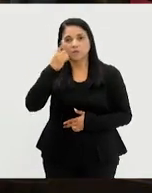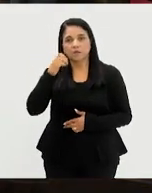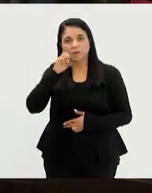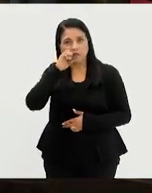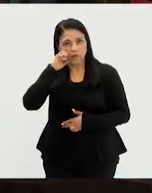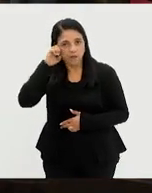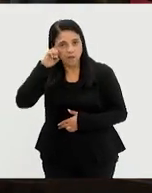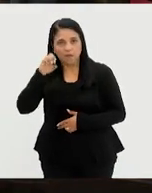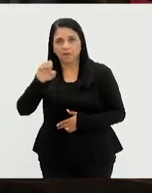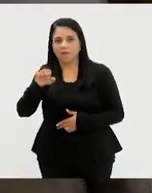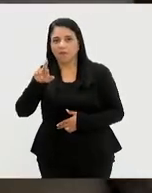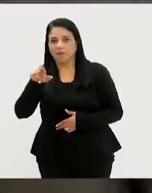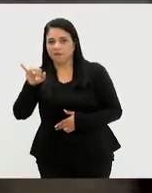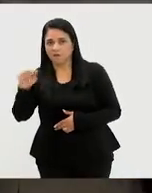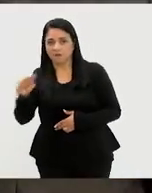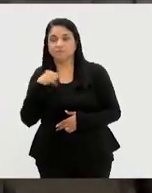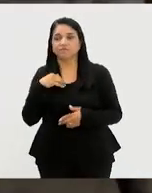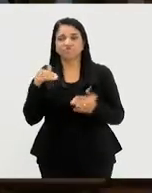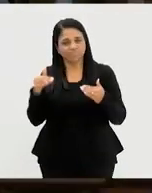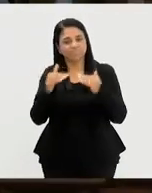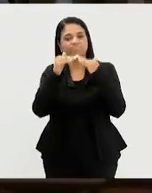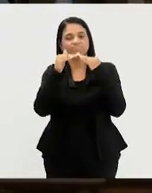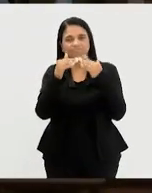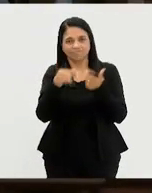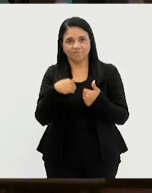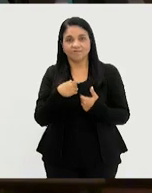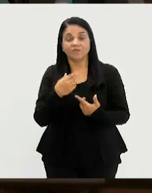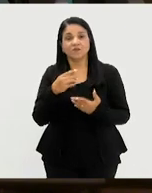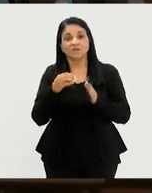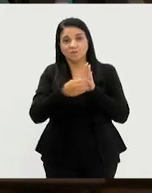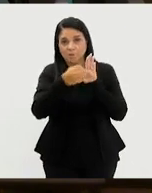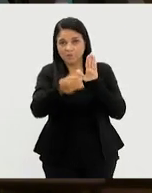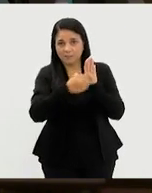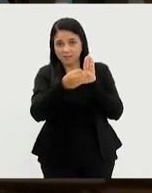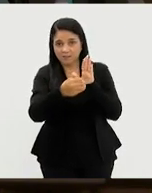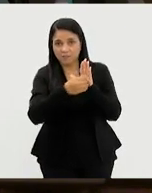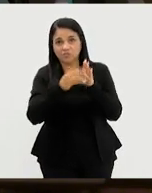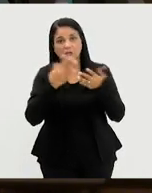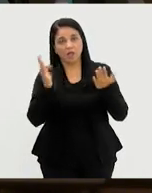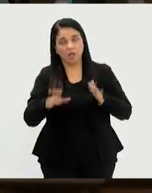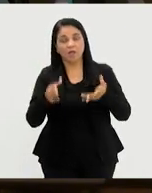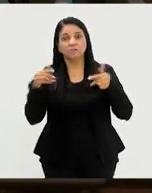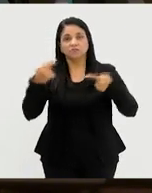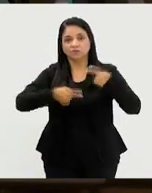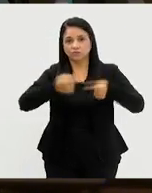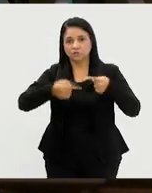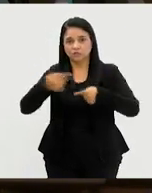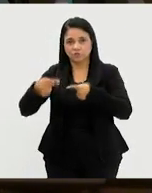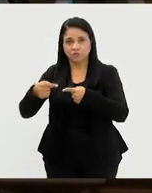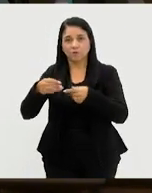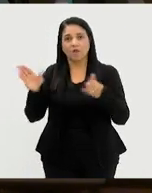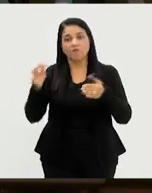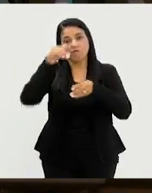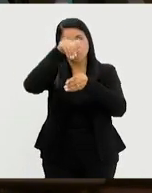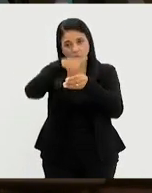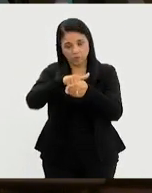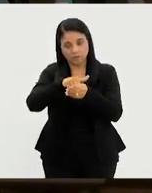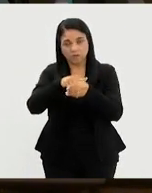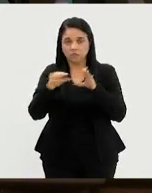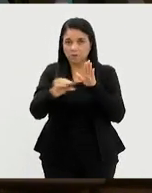deputada favorável Presidente par emitido em discussão não qu discutir em votação a emenda